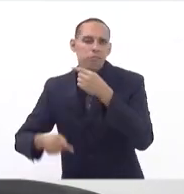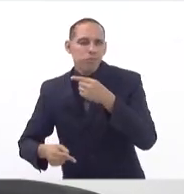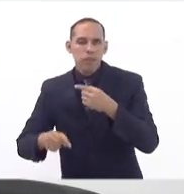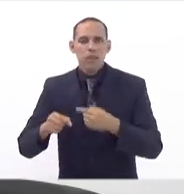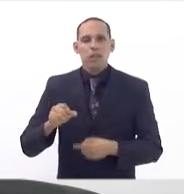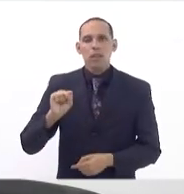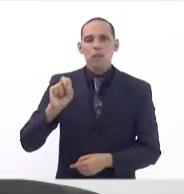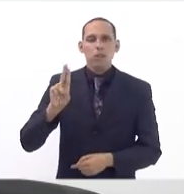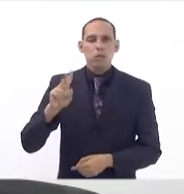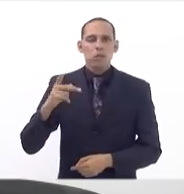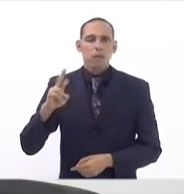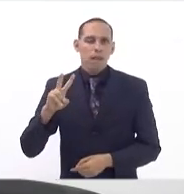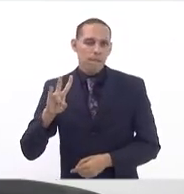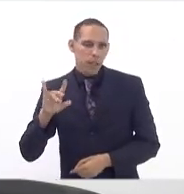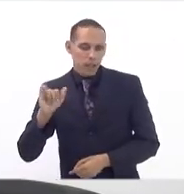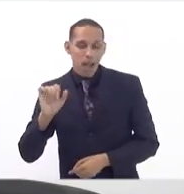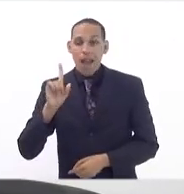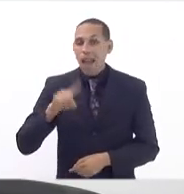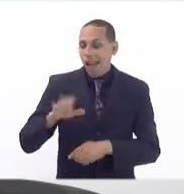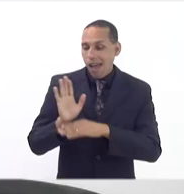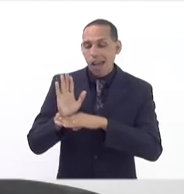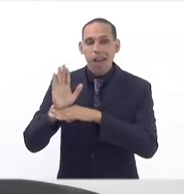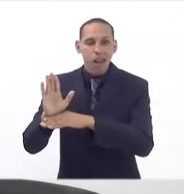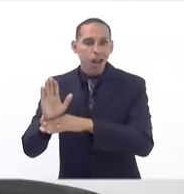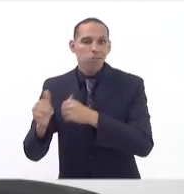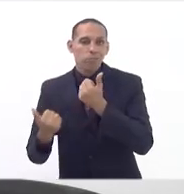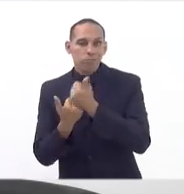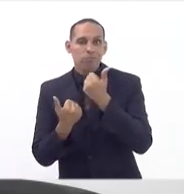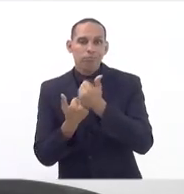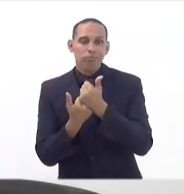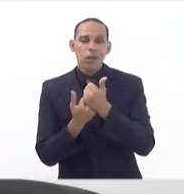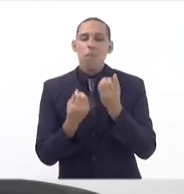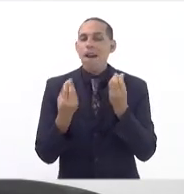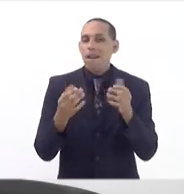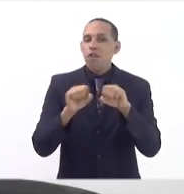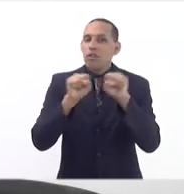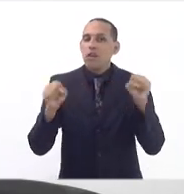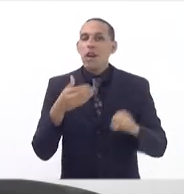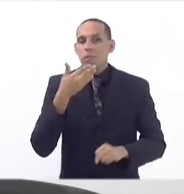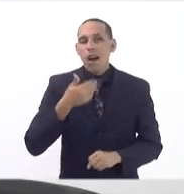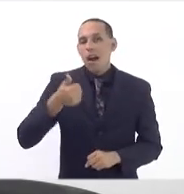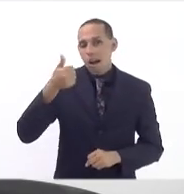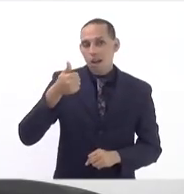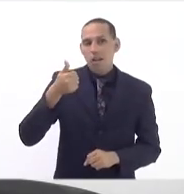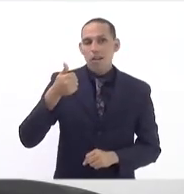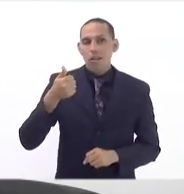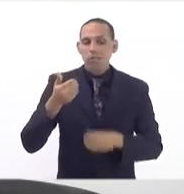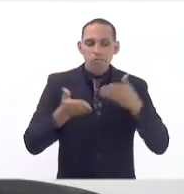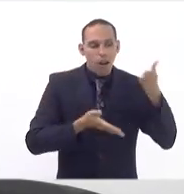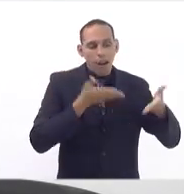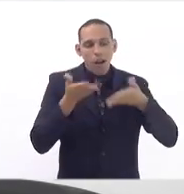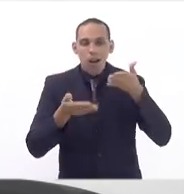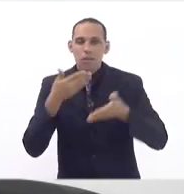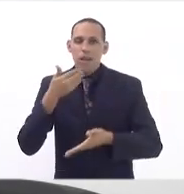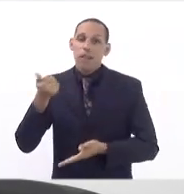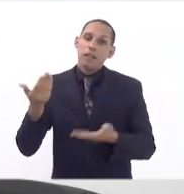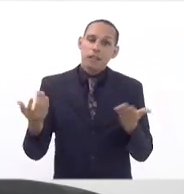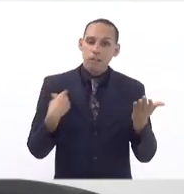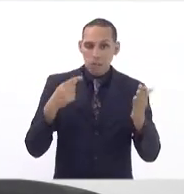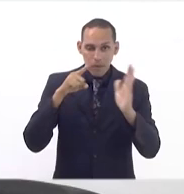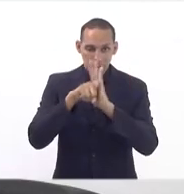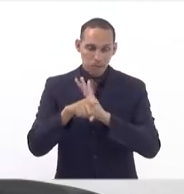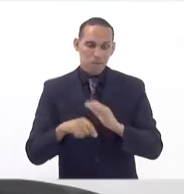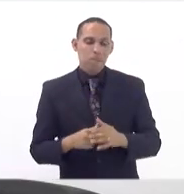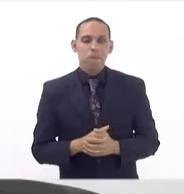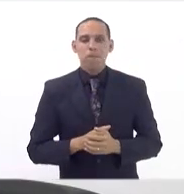nosso sistema fique melhor o luar afirmado atendidos por isso eu faço o seguinte